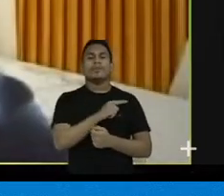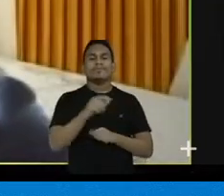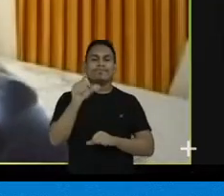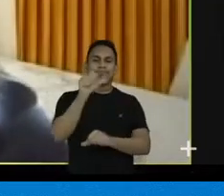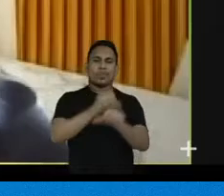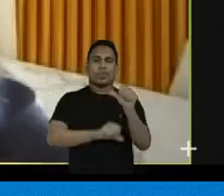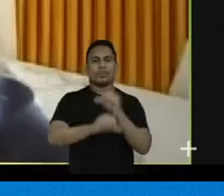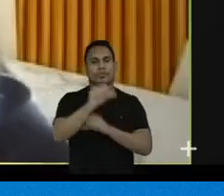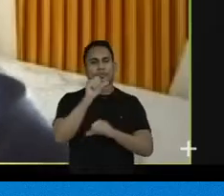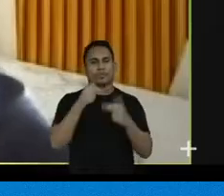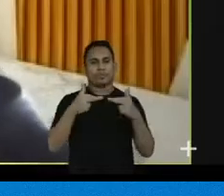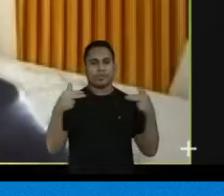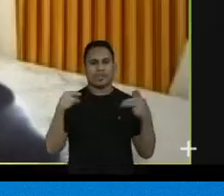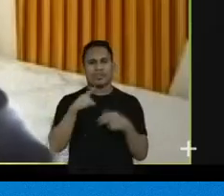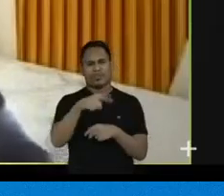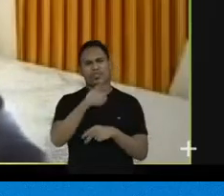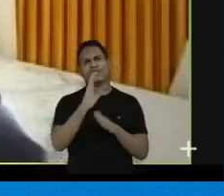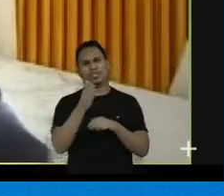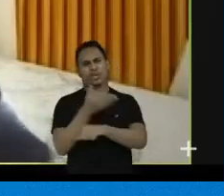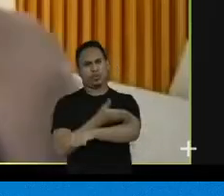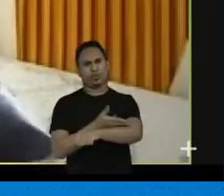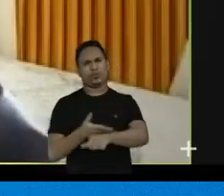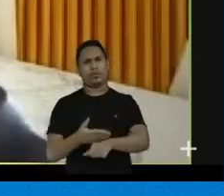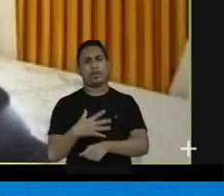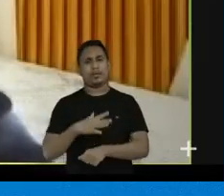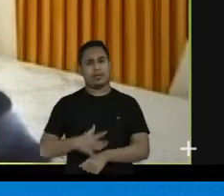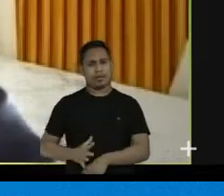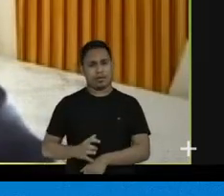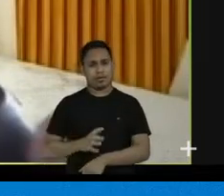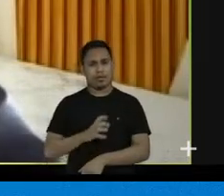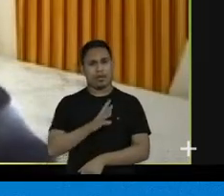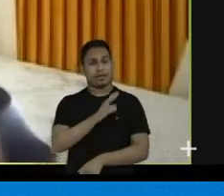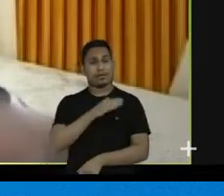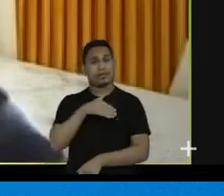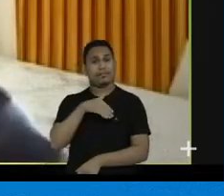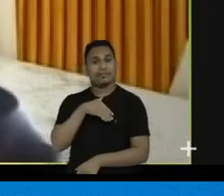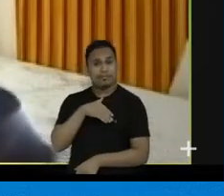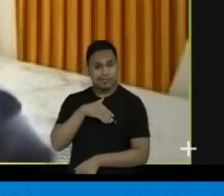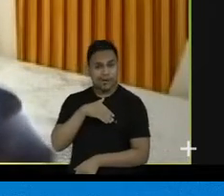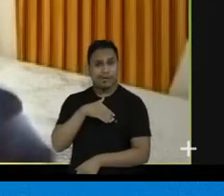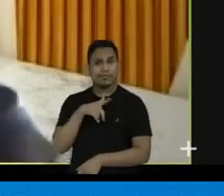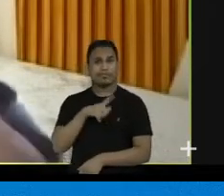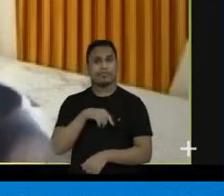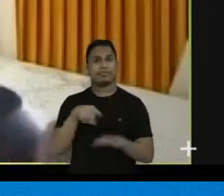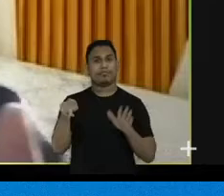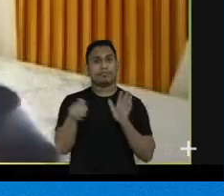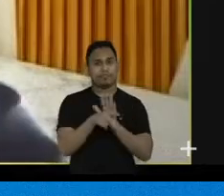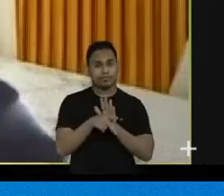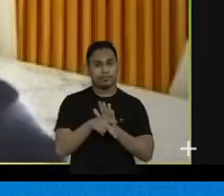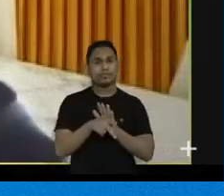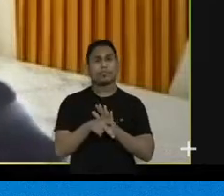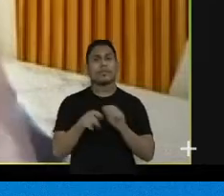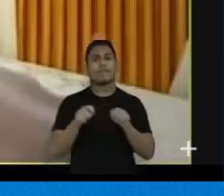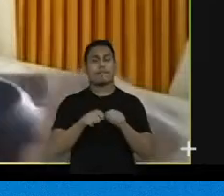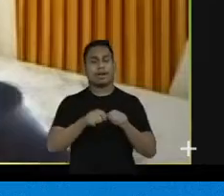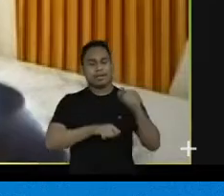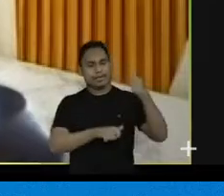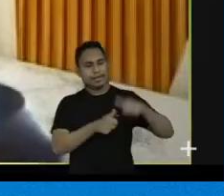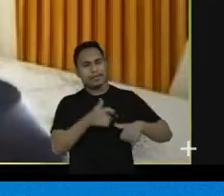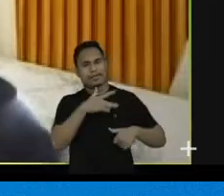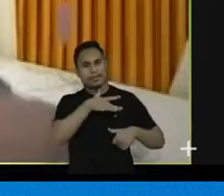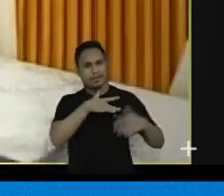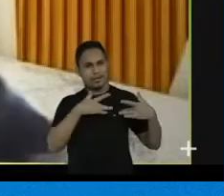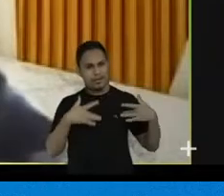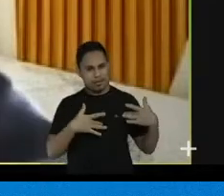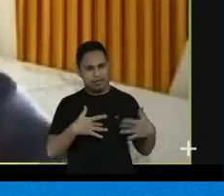gente fala em câncer de mama, a gente fala a respeito da importância de fazer os seus exames preventivos, a importância de